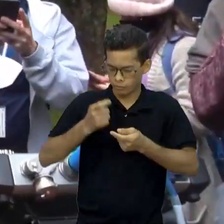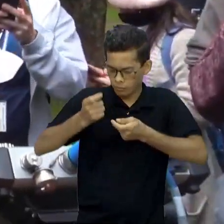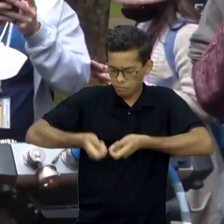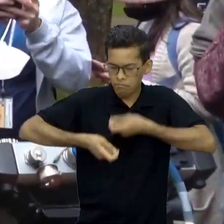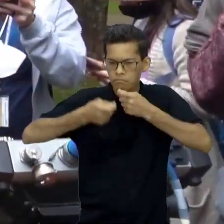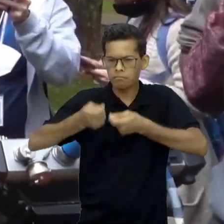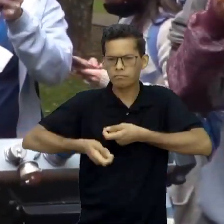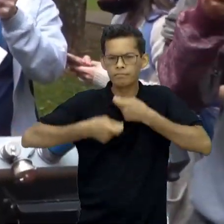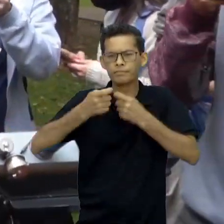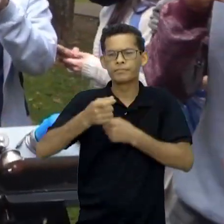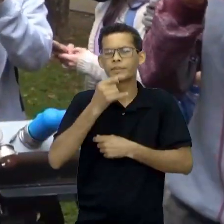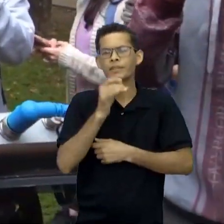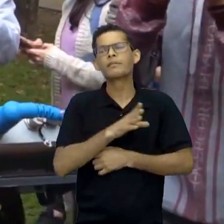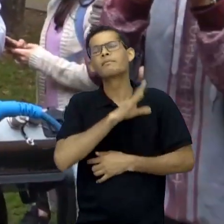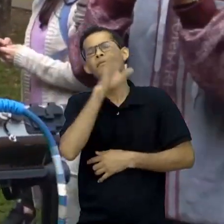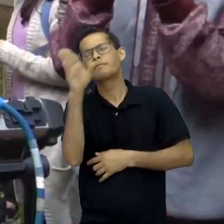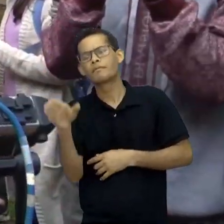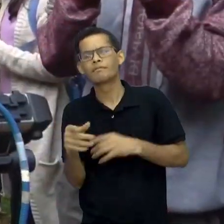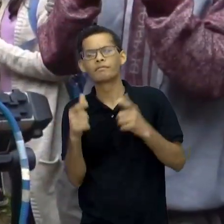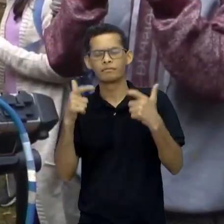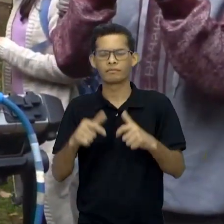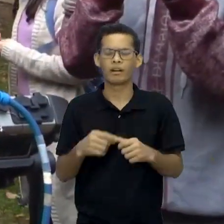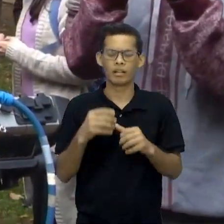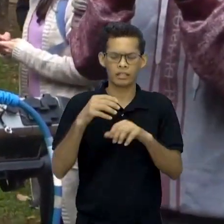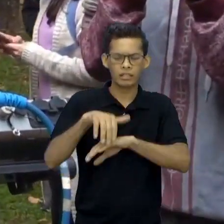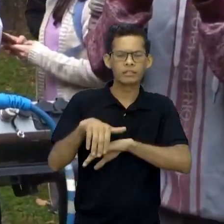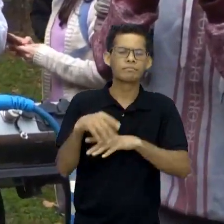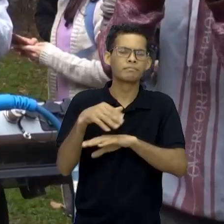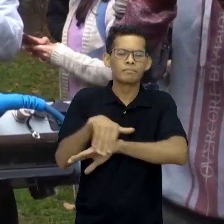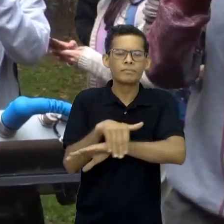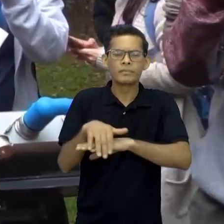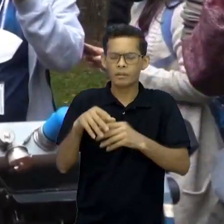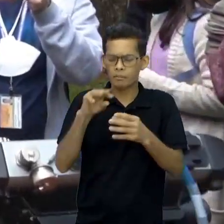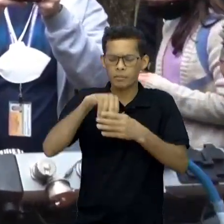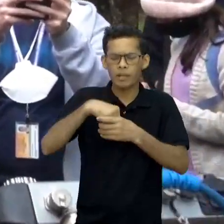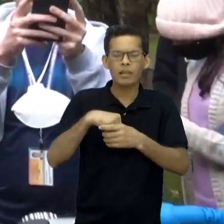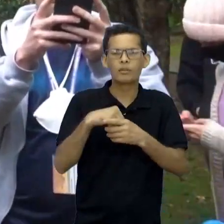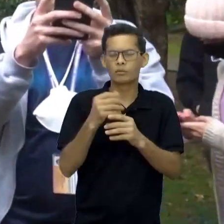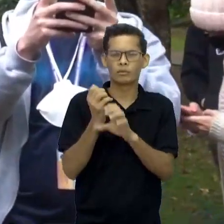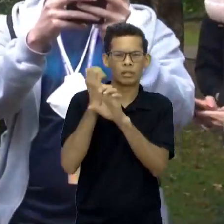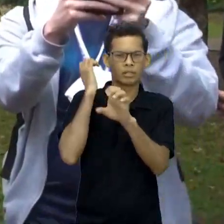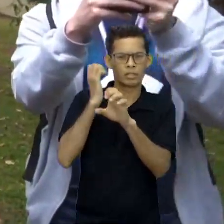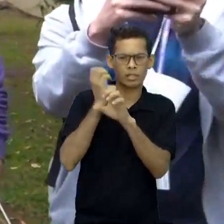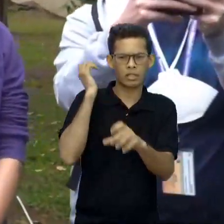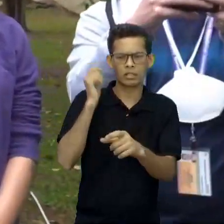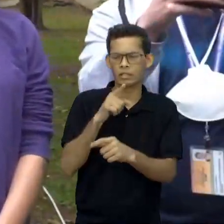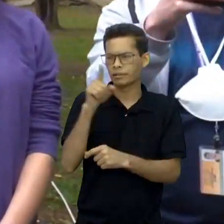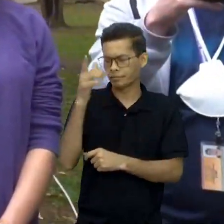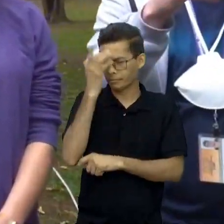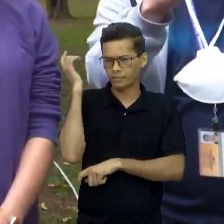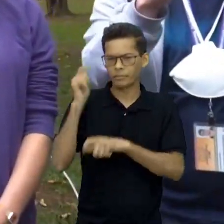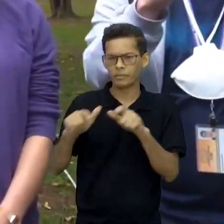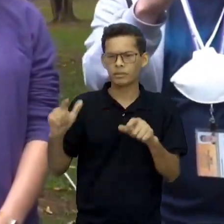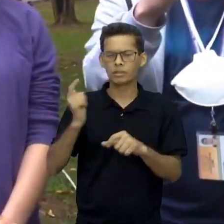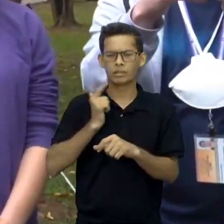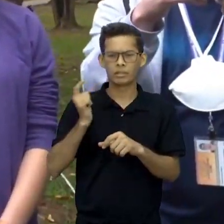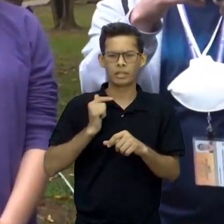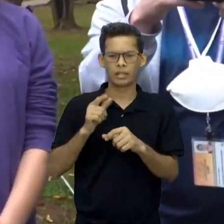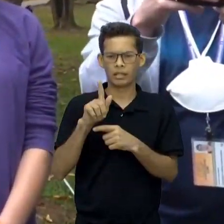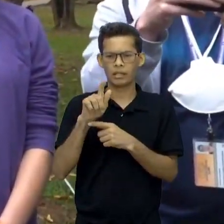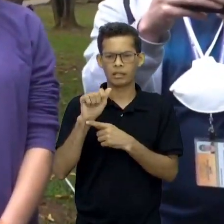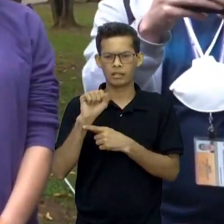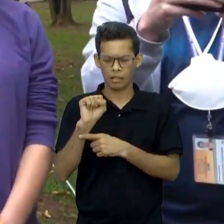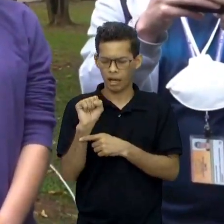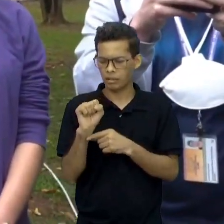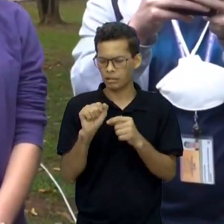de engenharia da Comgás, que o cara está procurando uma tubulação de gás, está com um problema de vazamento. O cara primeiro ele tem que